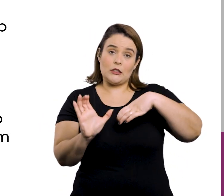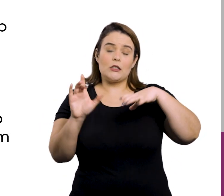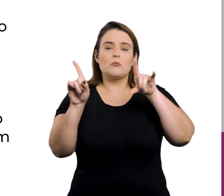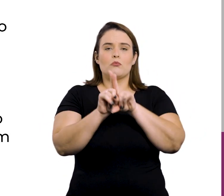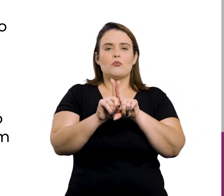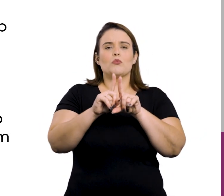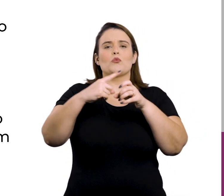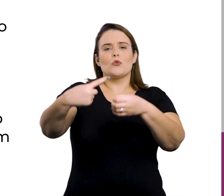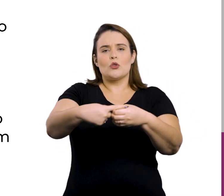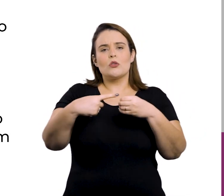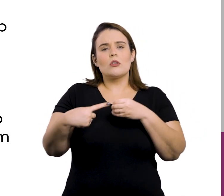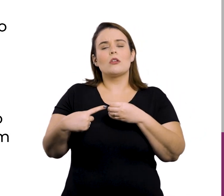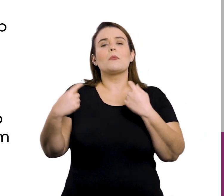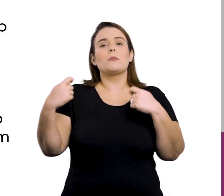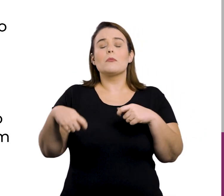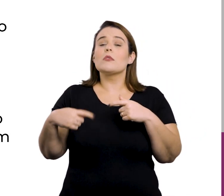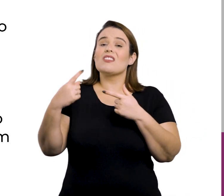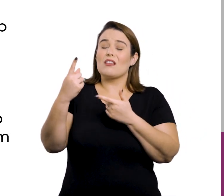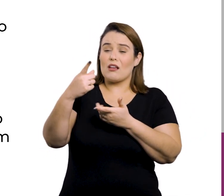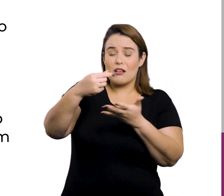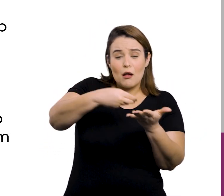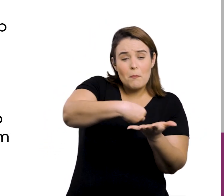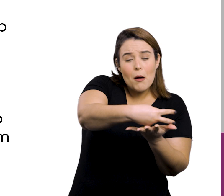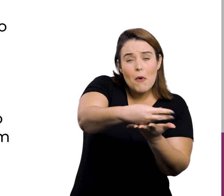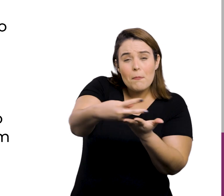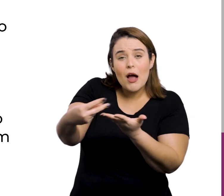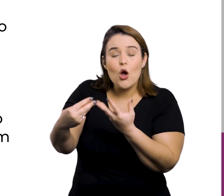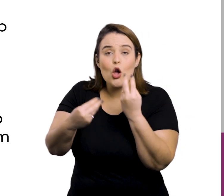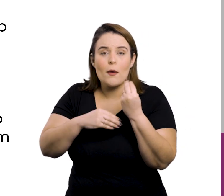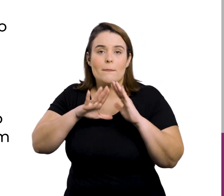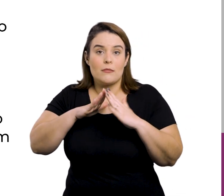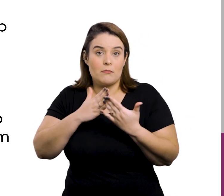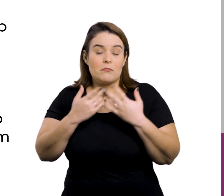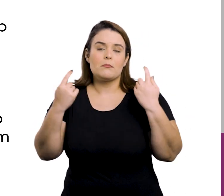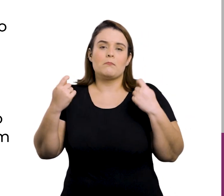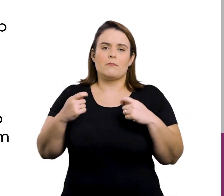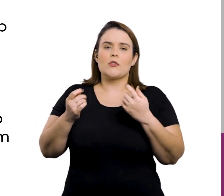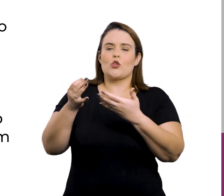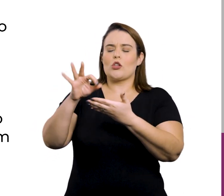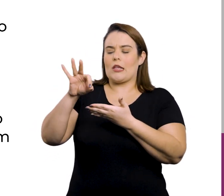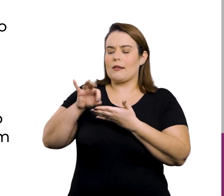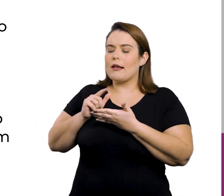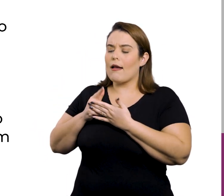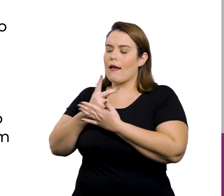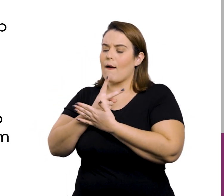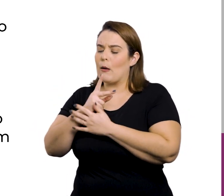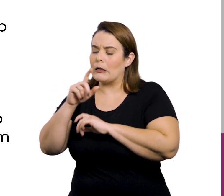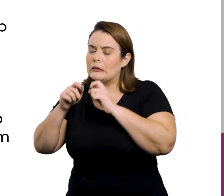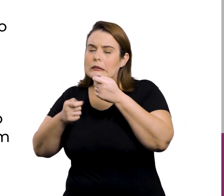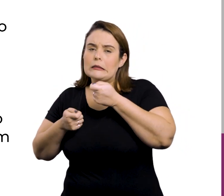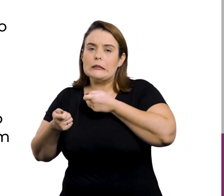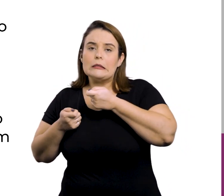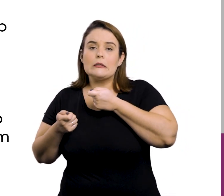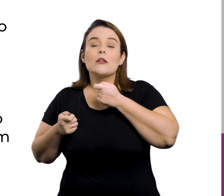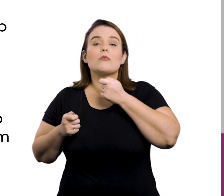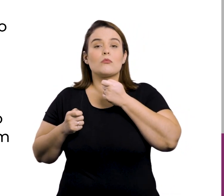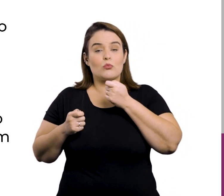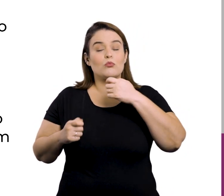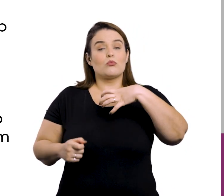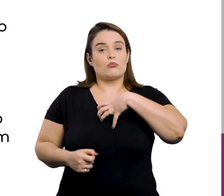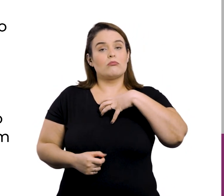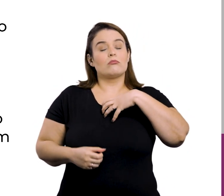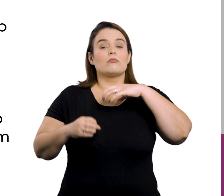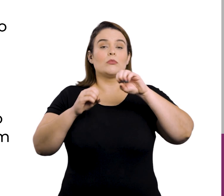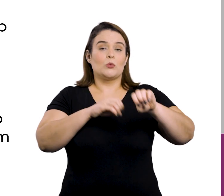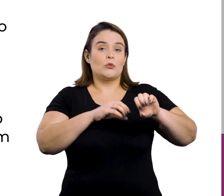municípios de exercer ação redistributiva em relação às suas escolas, é preciso corrigir os fatores de ponderação